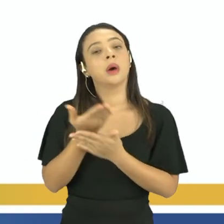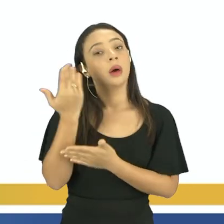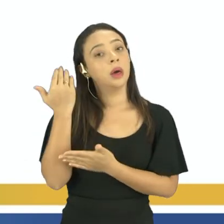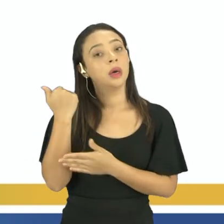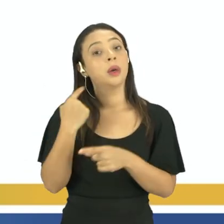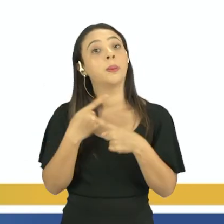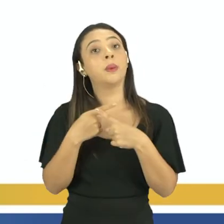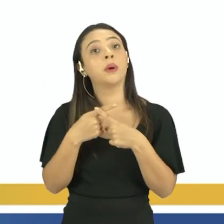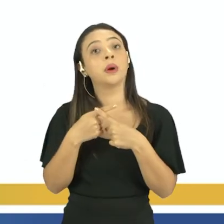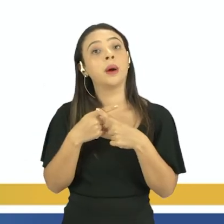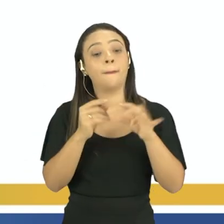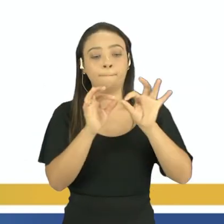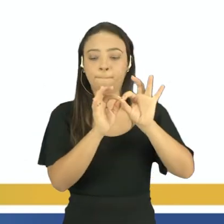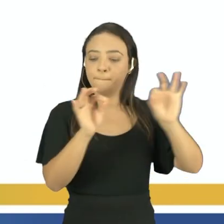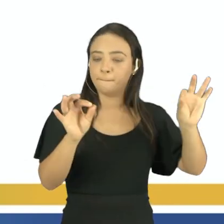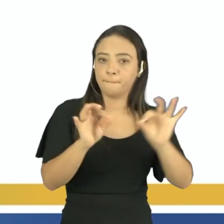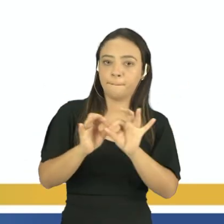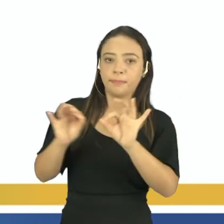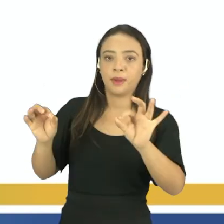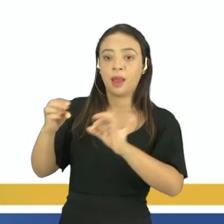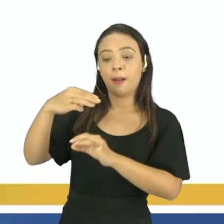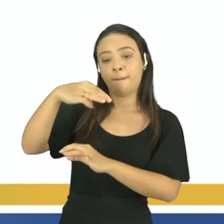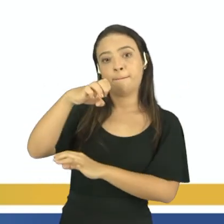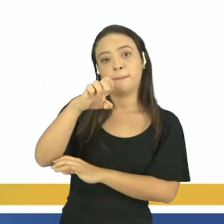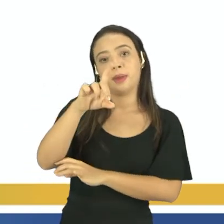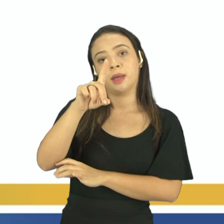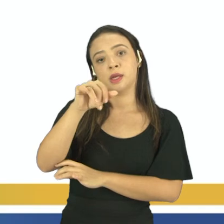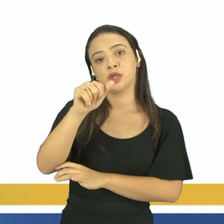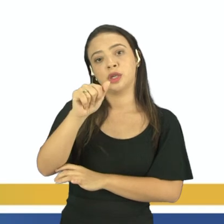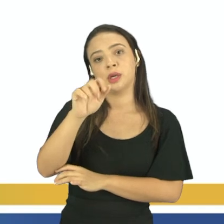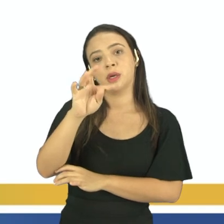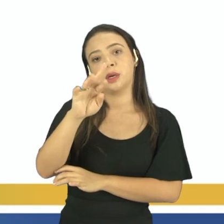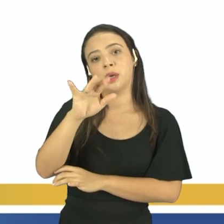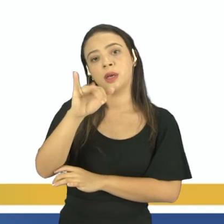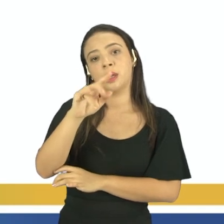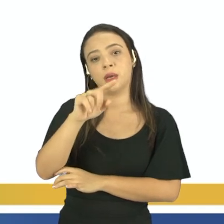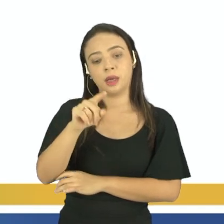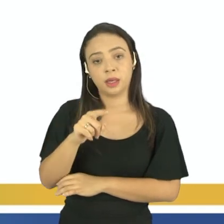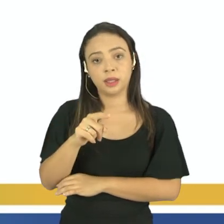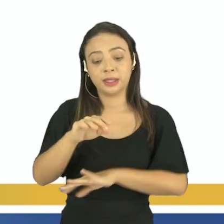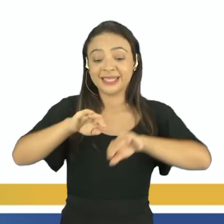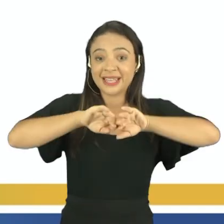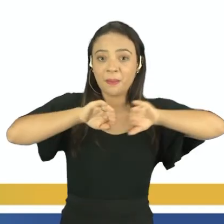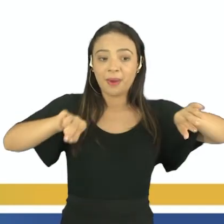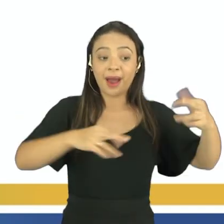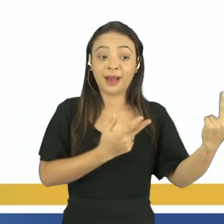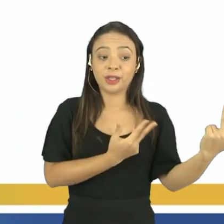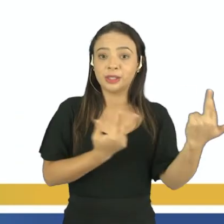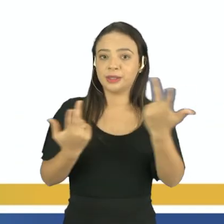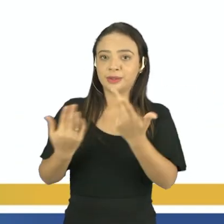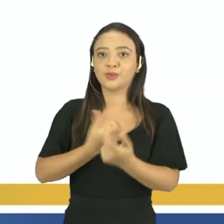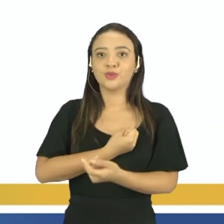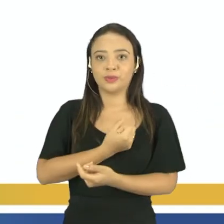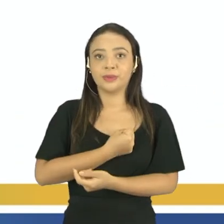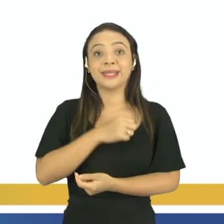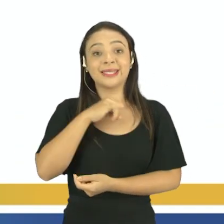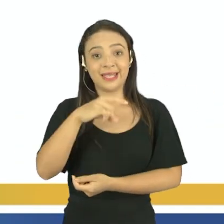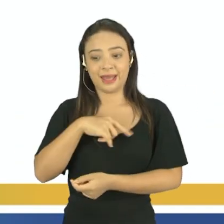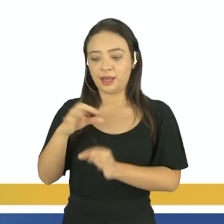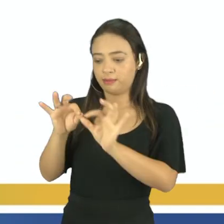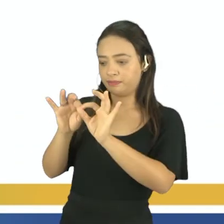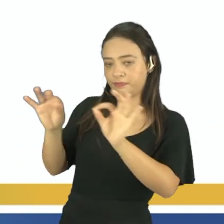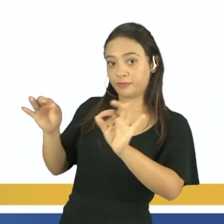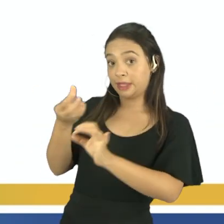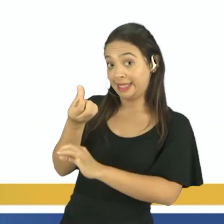Porque essa mediatriz vai dividir esse segmento em duas partes iguais, né? Então, se o pedacinho lá mede 6